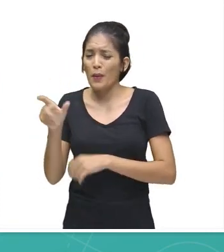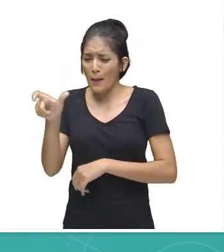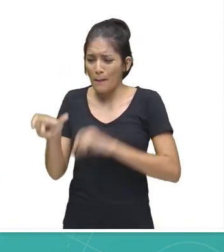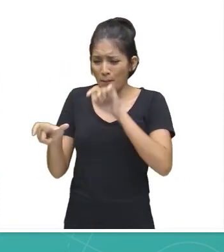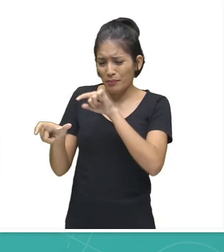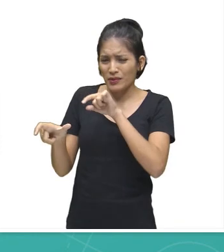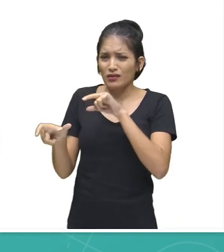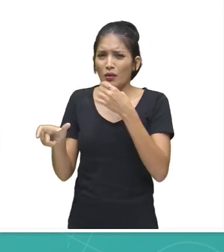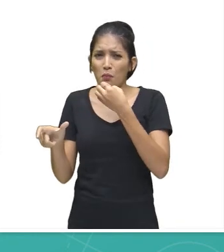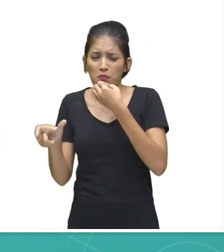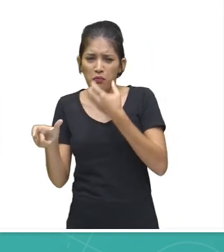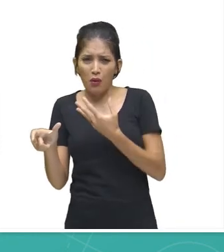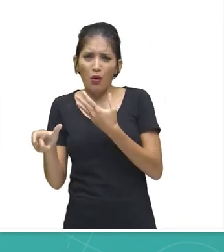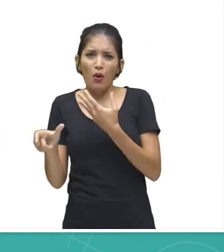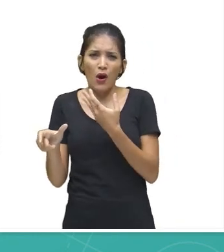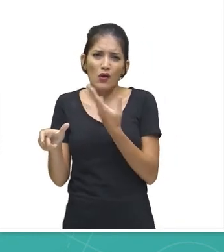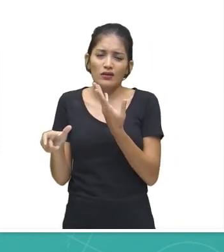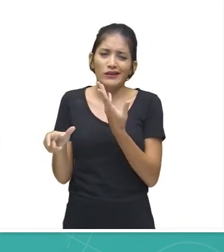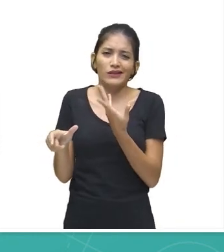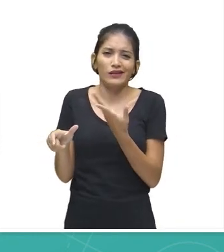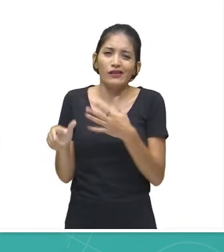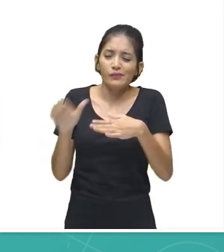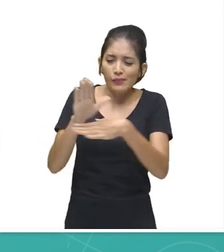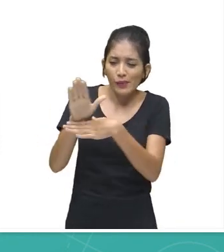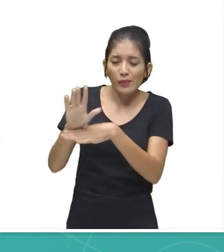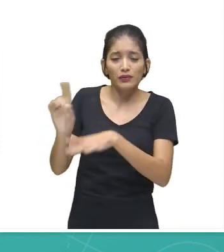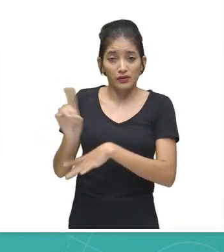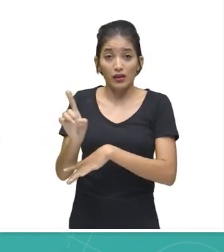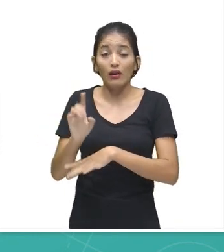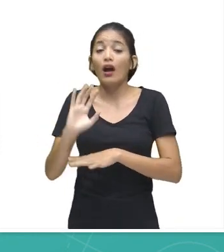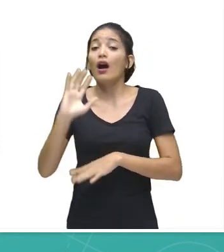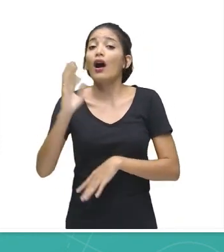pessoa lá muito gentil. E aí o que